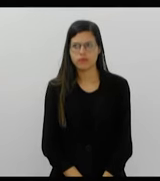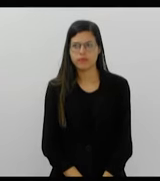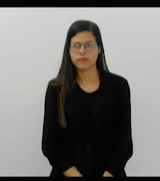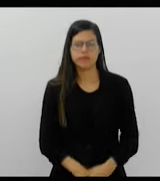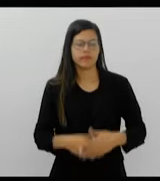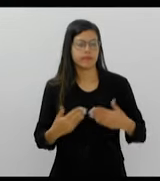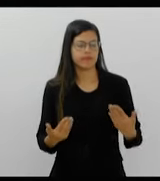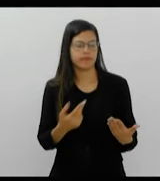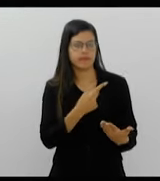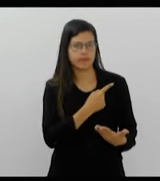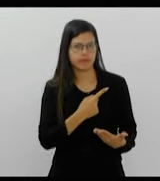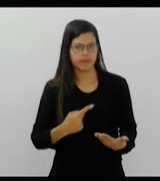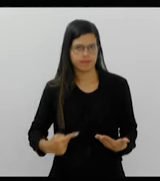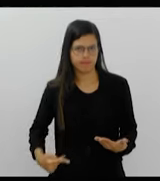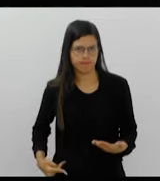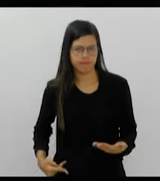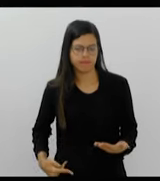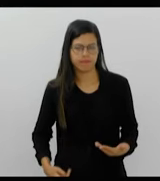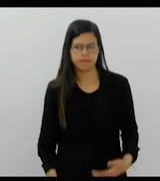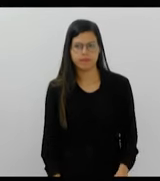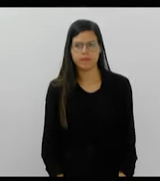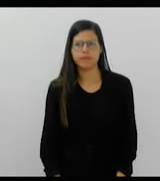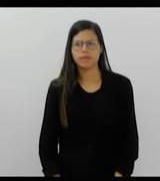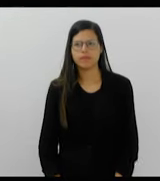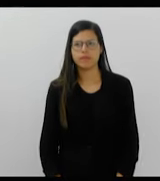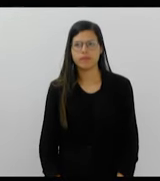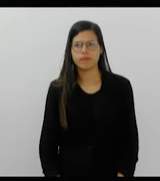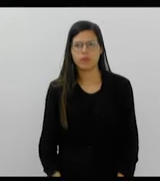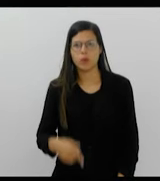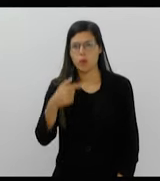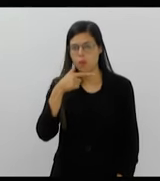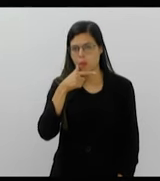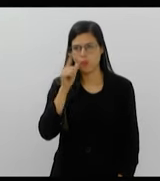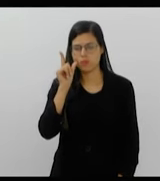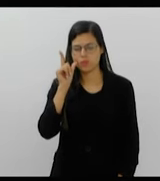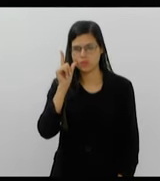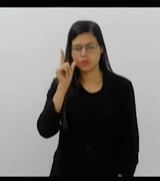Senhora Presidente, no dia de ontem,